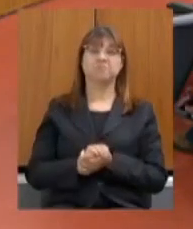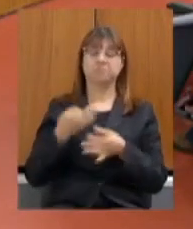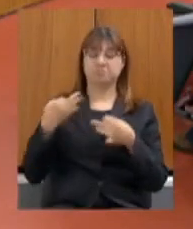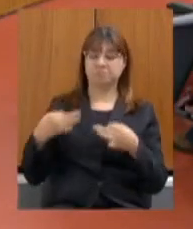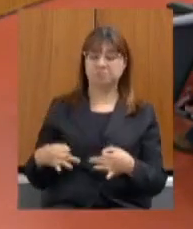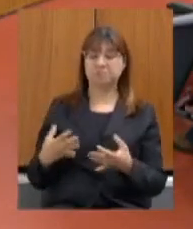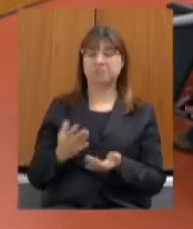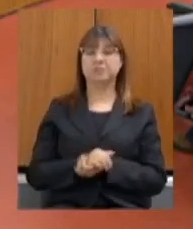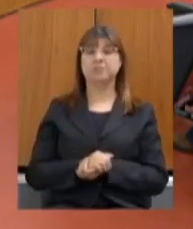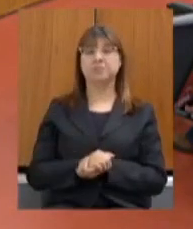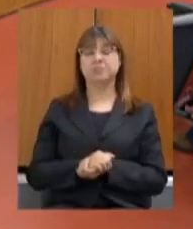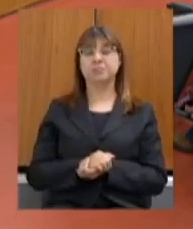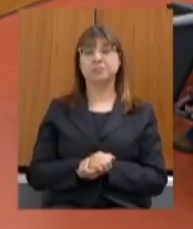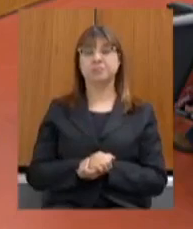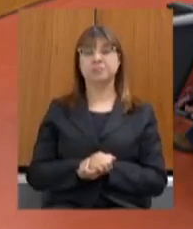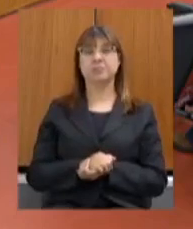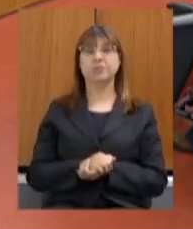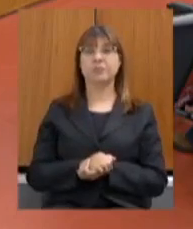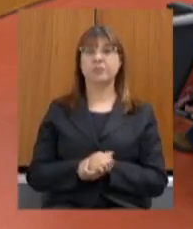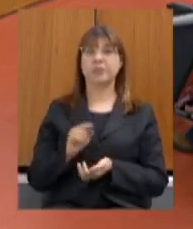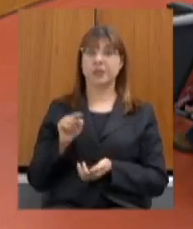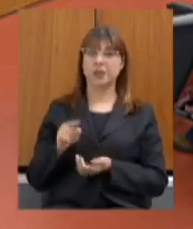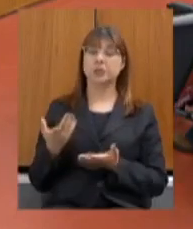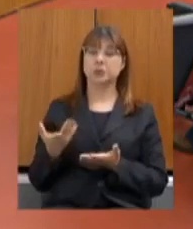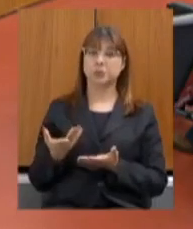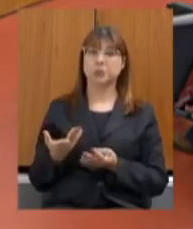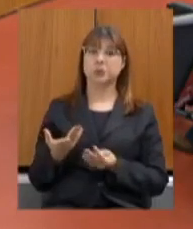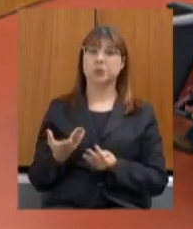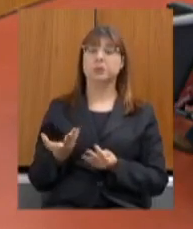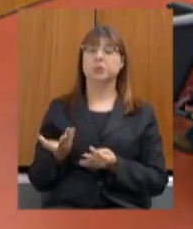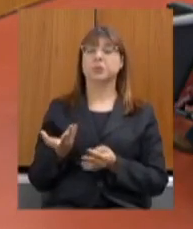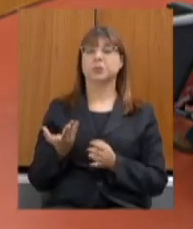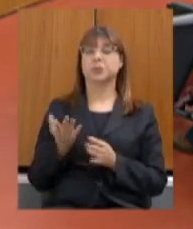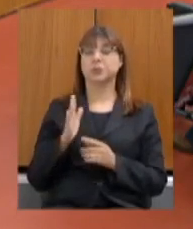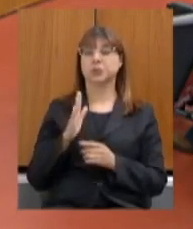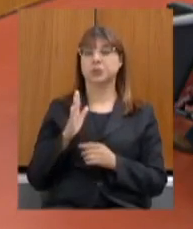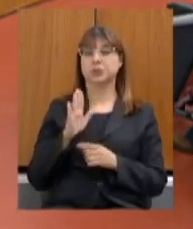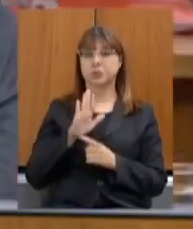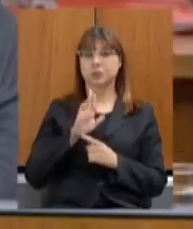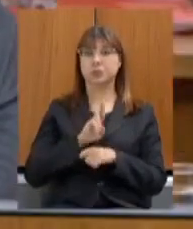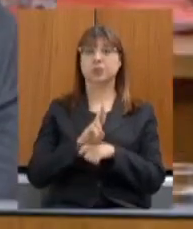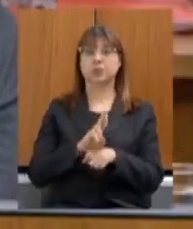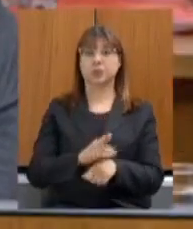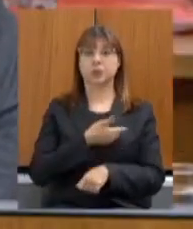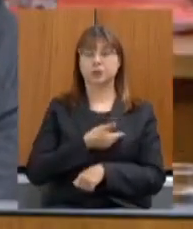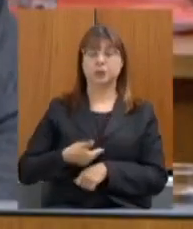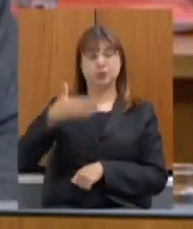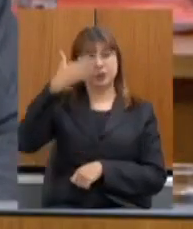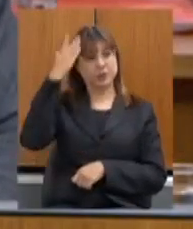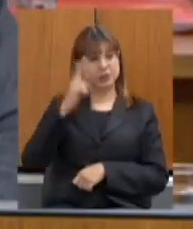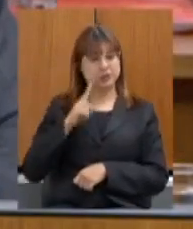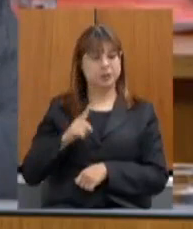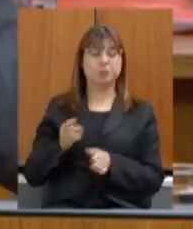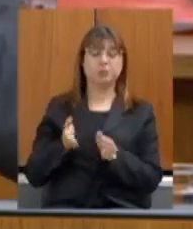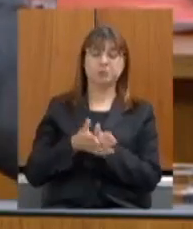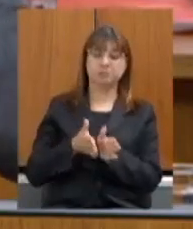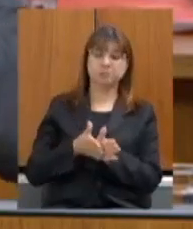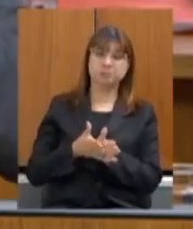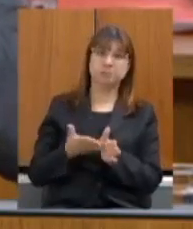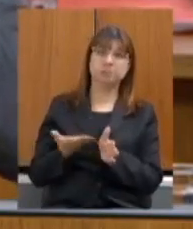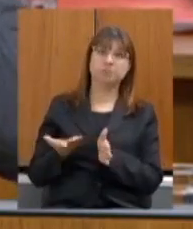Esta é a marca do governo Zema. Quero saudá-lo de uma forma muito efetiva e muito